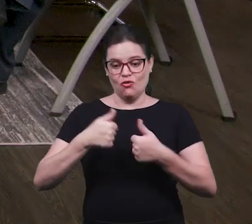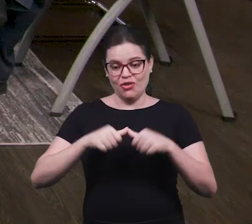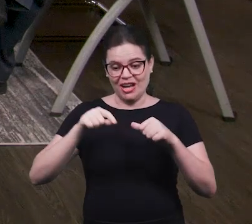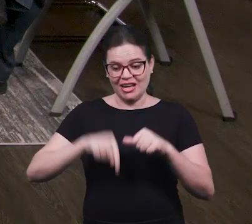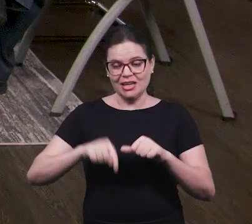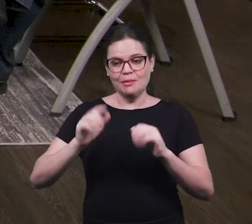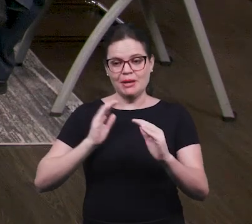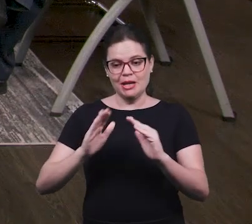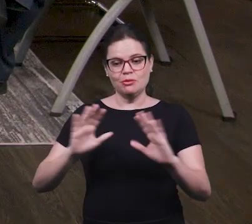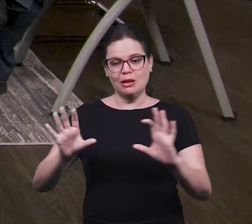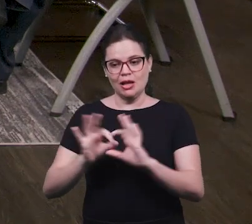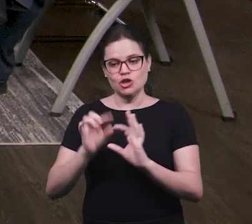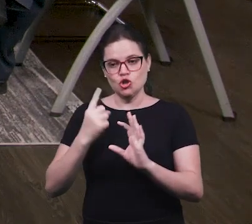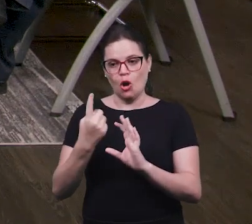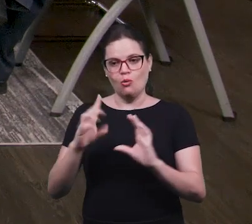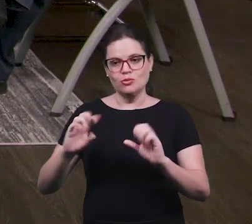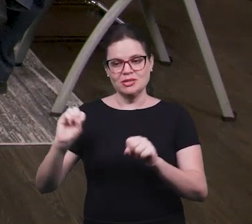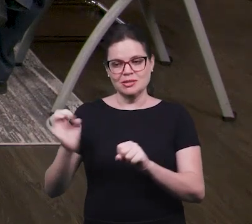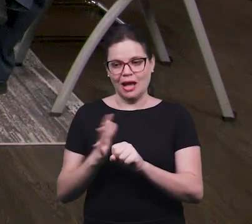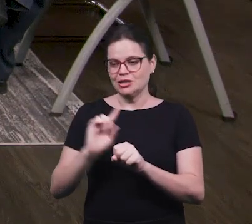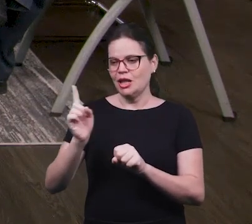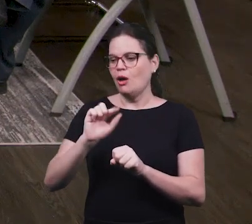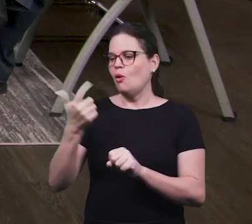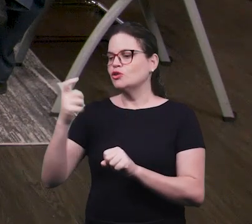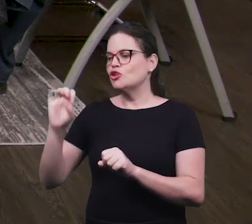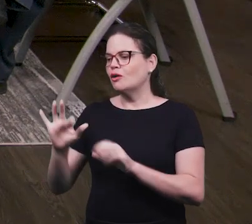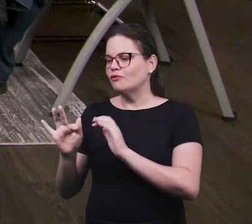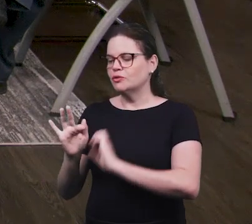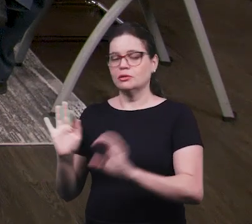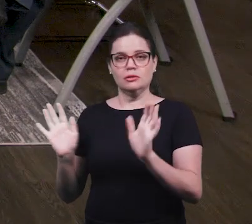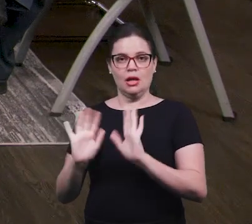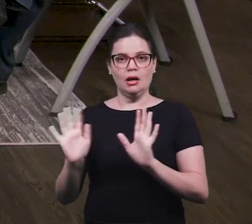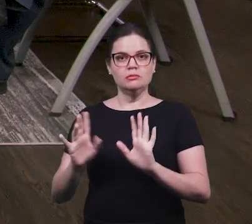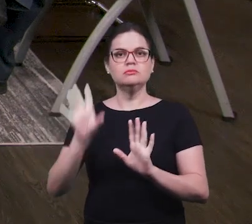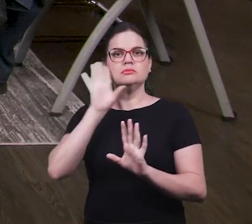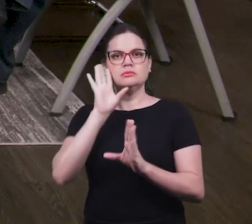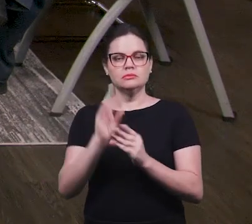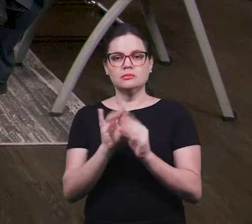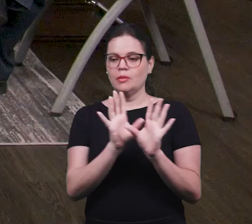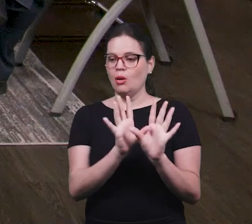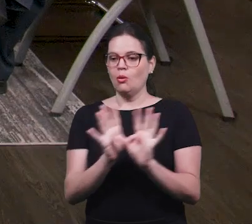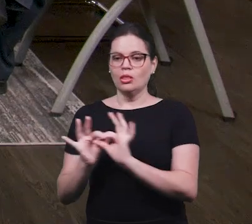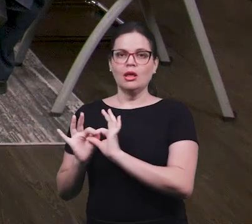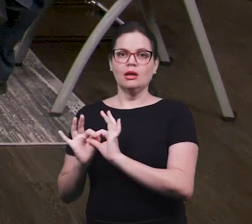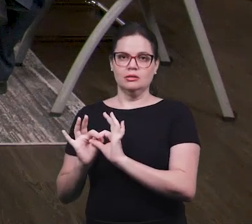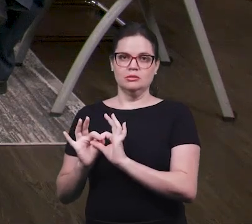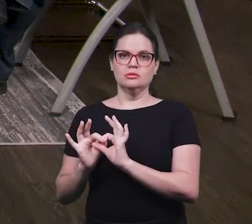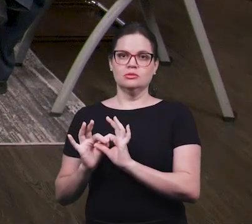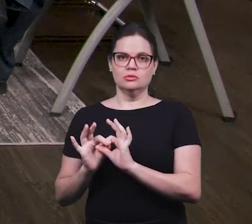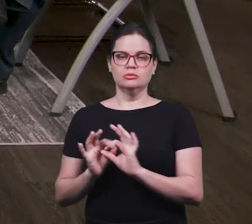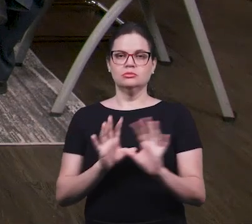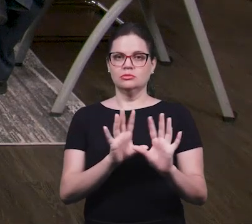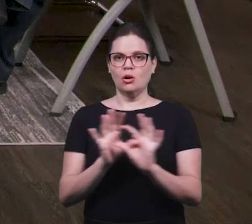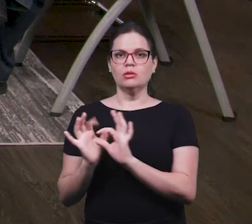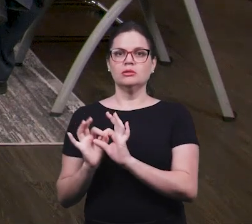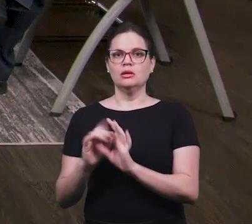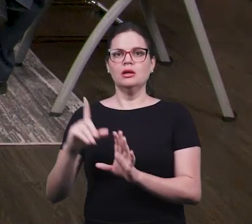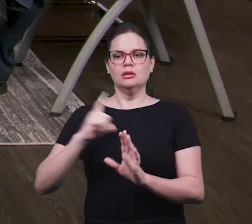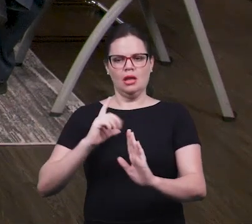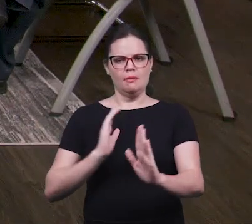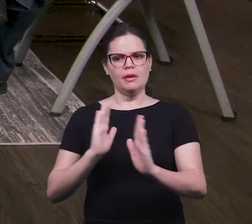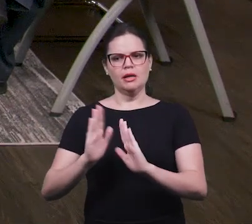de Deus e outros indo para o outro lado, que não é a cidade de Deus, que